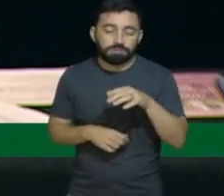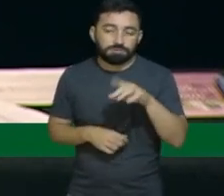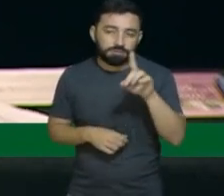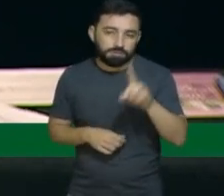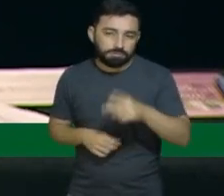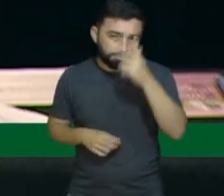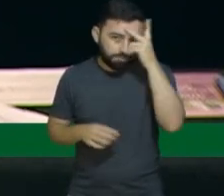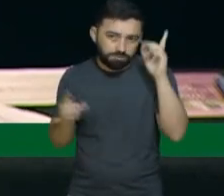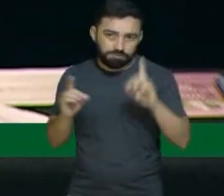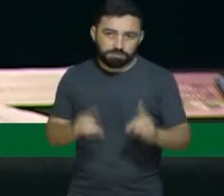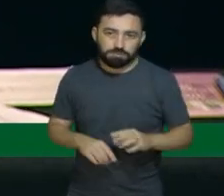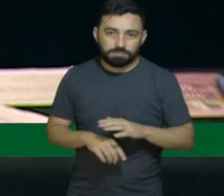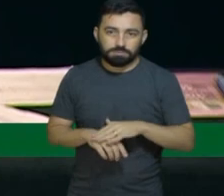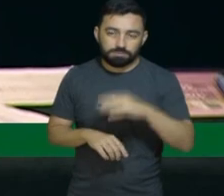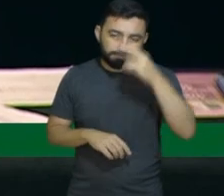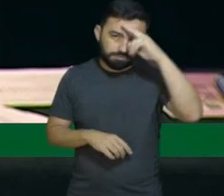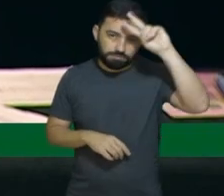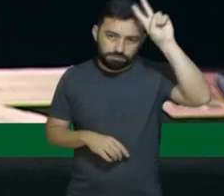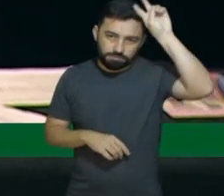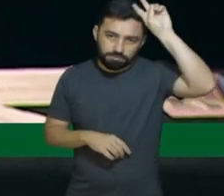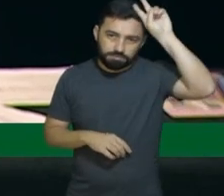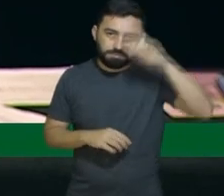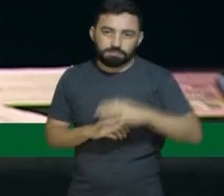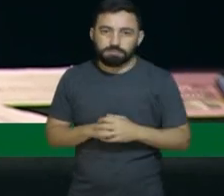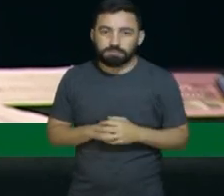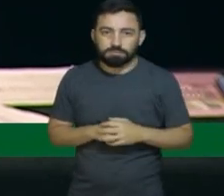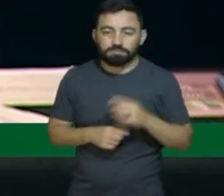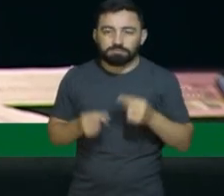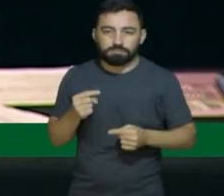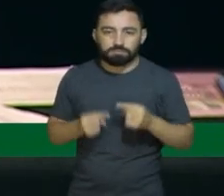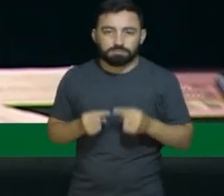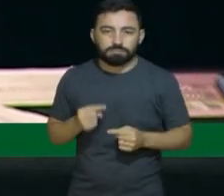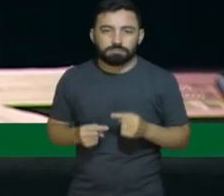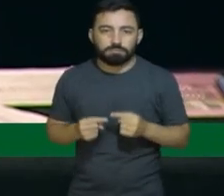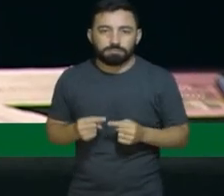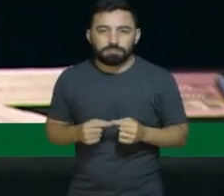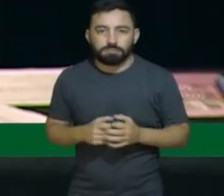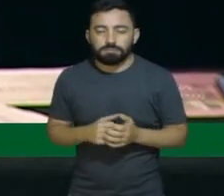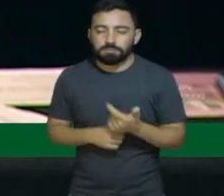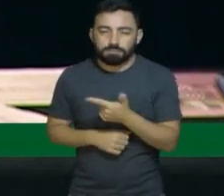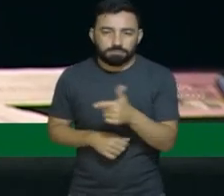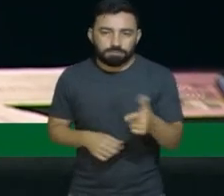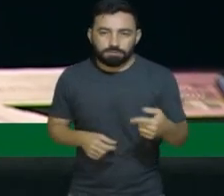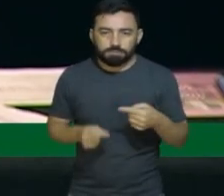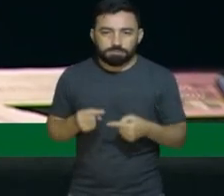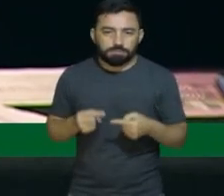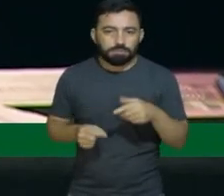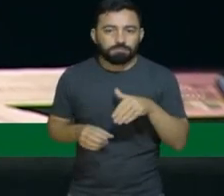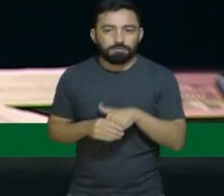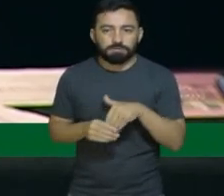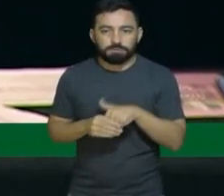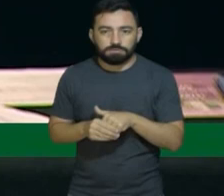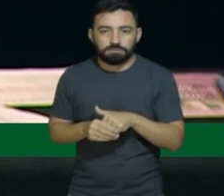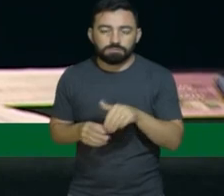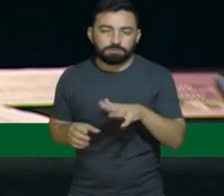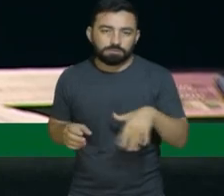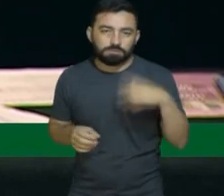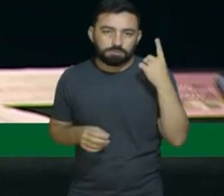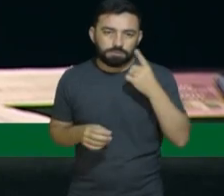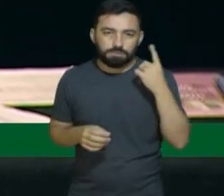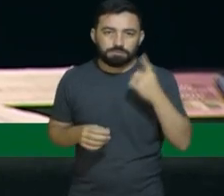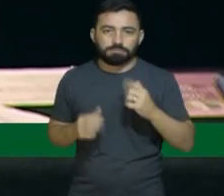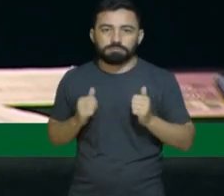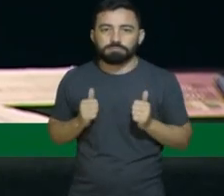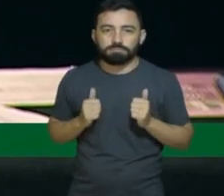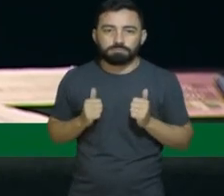deficiência relatoria Deputado Dr Vicente caro preso em discussão não havendo Quem Queira discutir em votação deputados que aprovam permane como